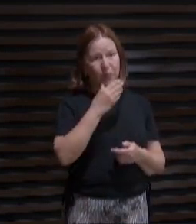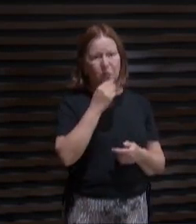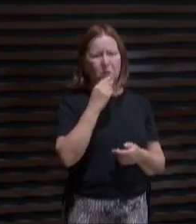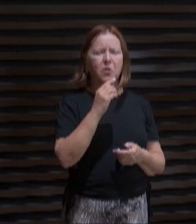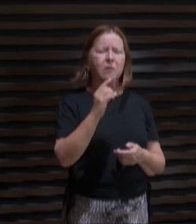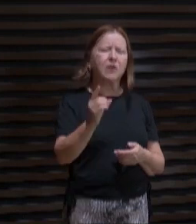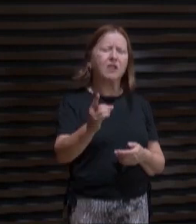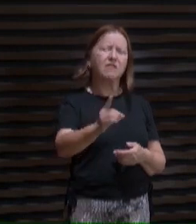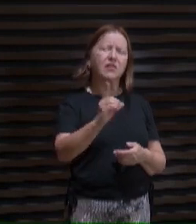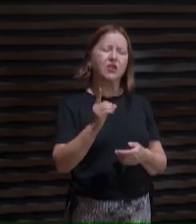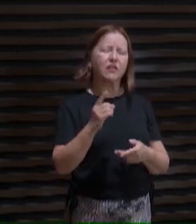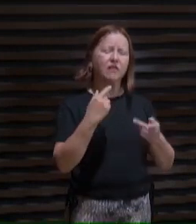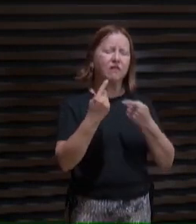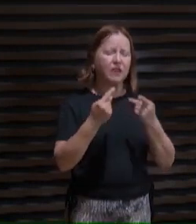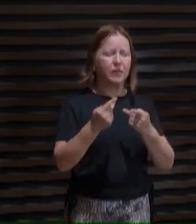ele assim: